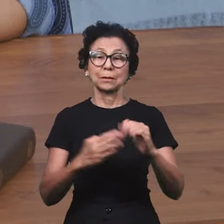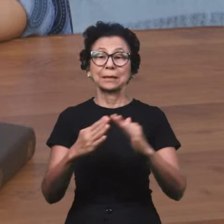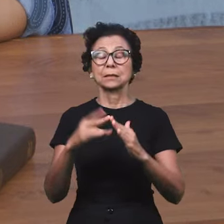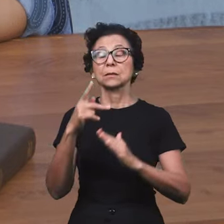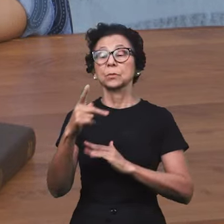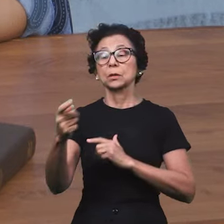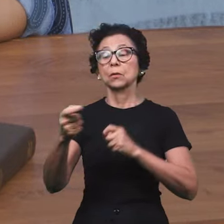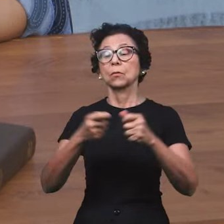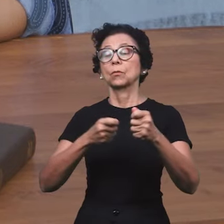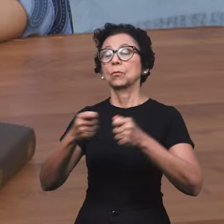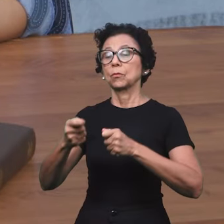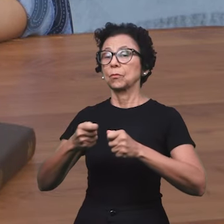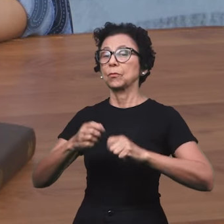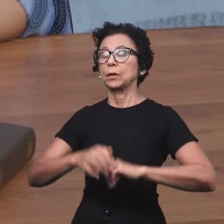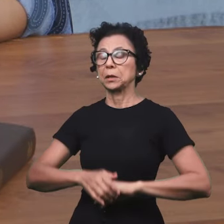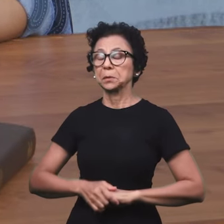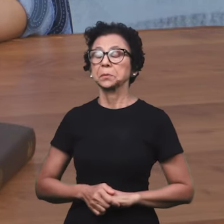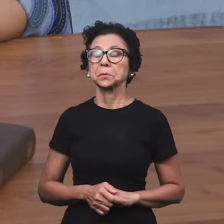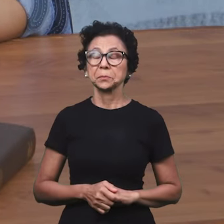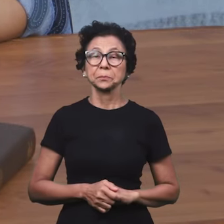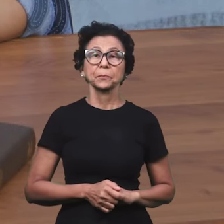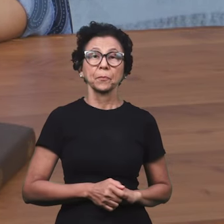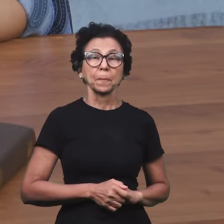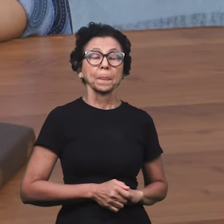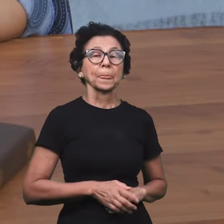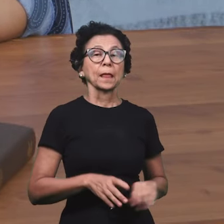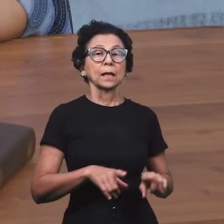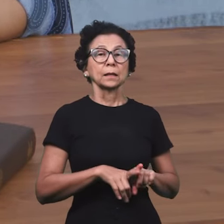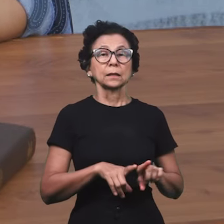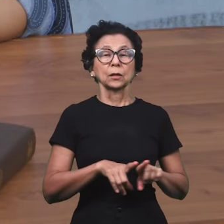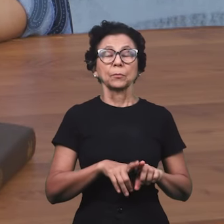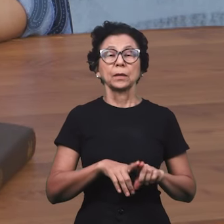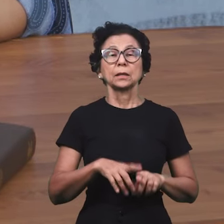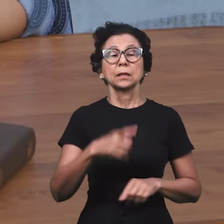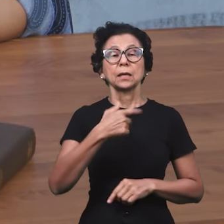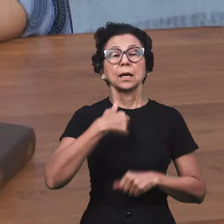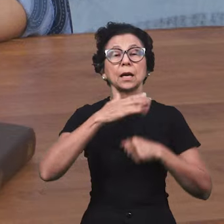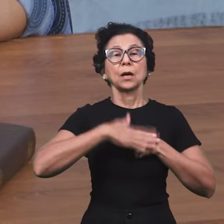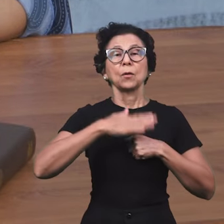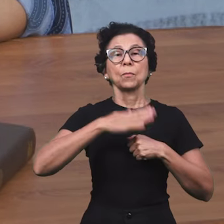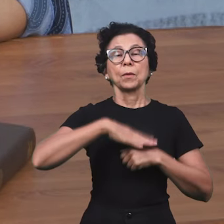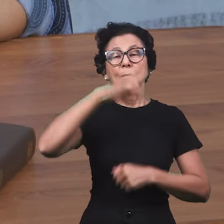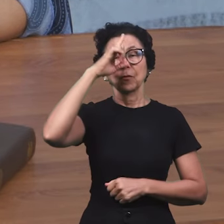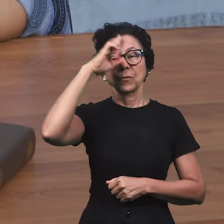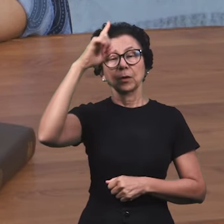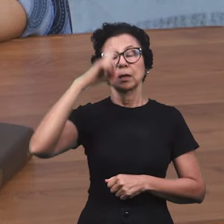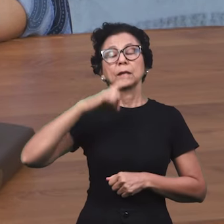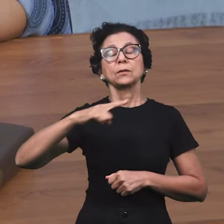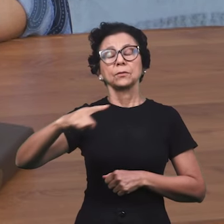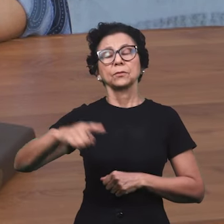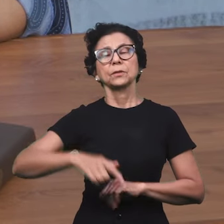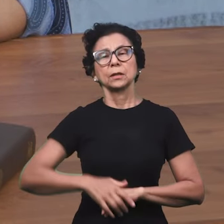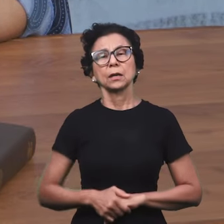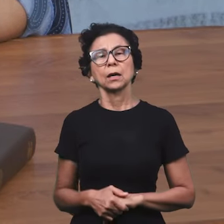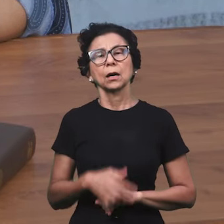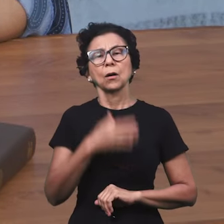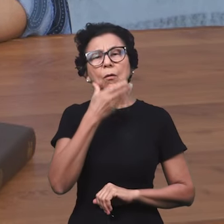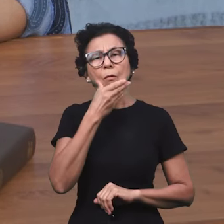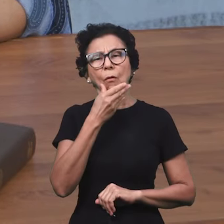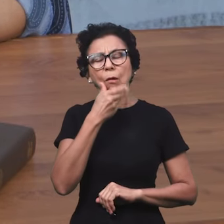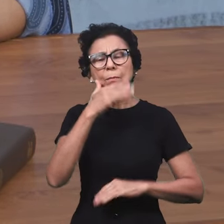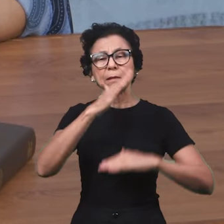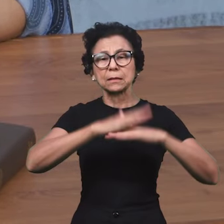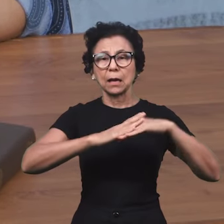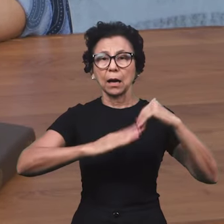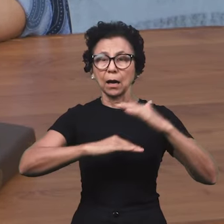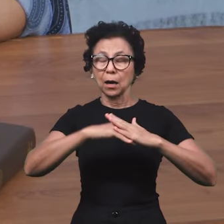homem sábio de grande entendimento, a saber, Hirão Abiú, filho de uma mulher das